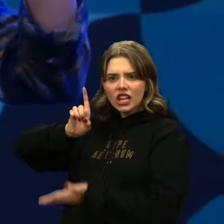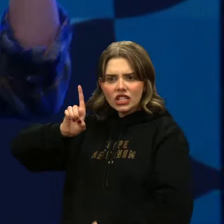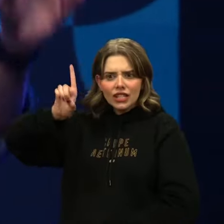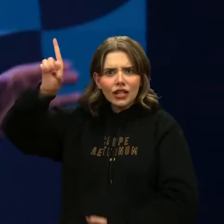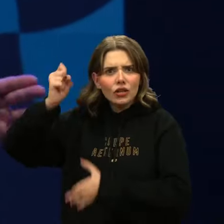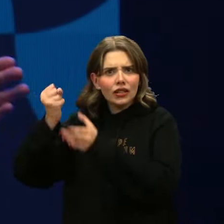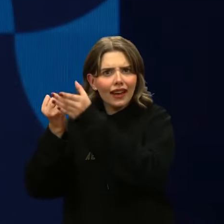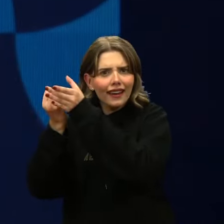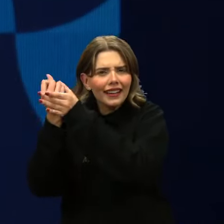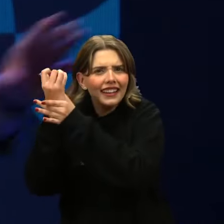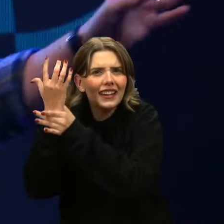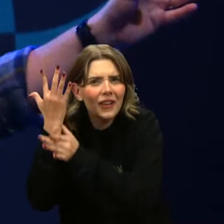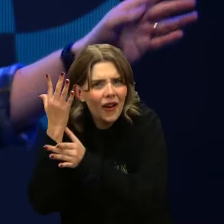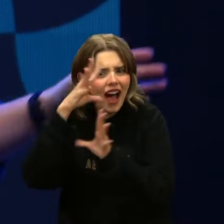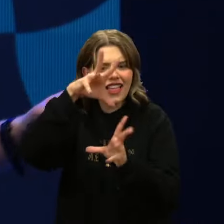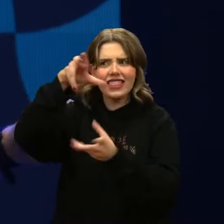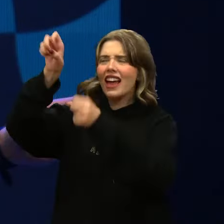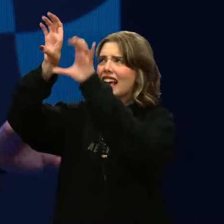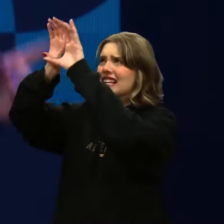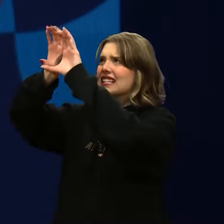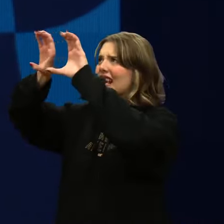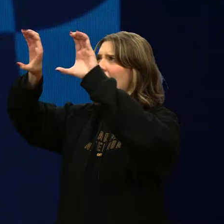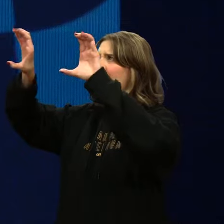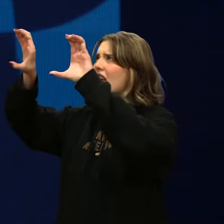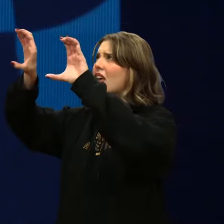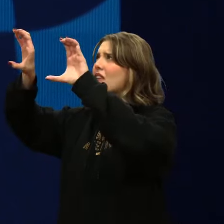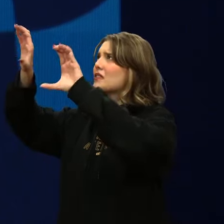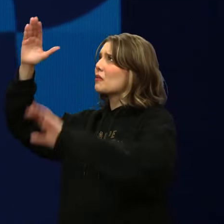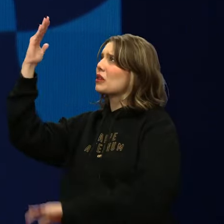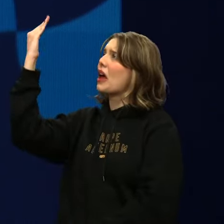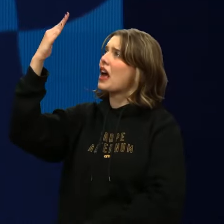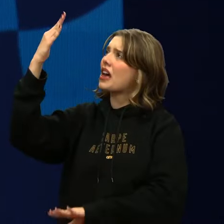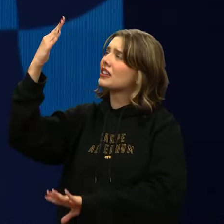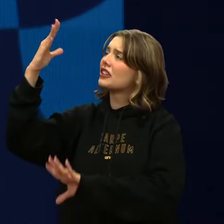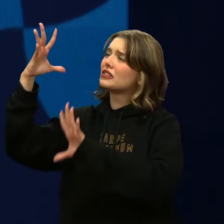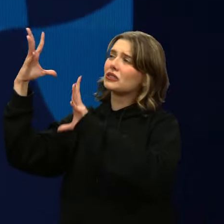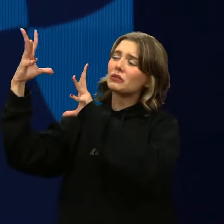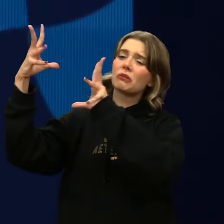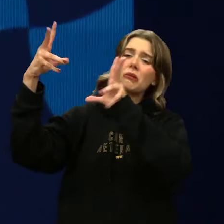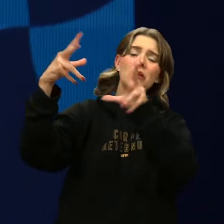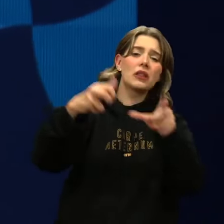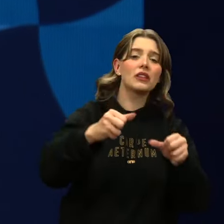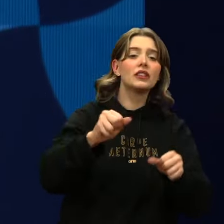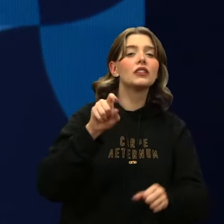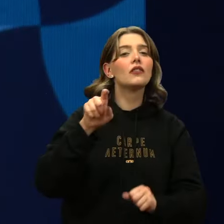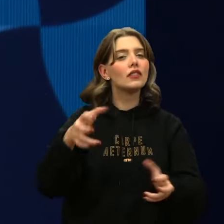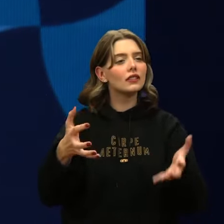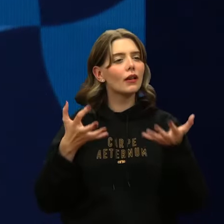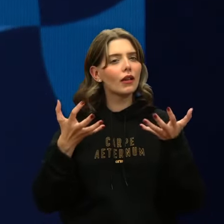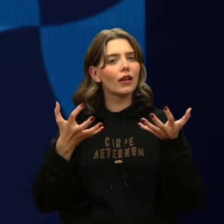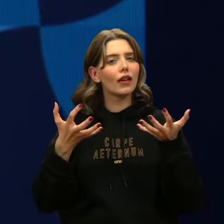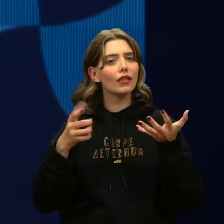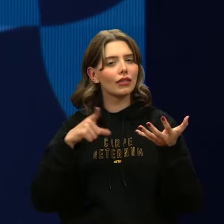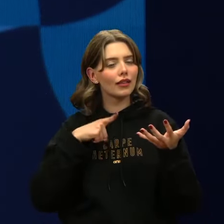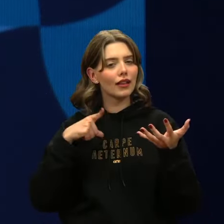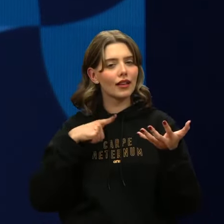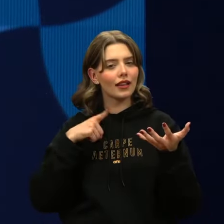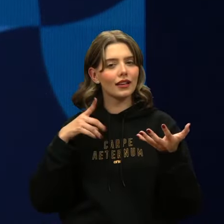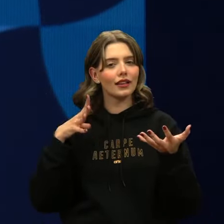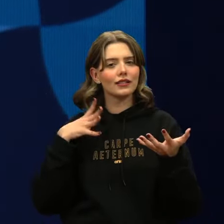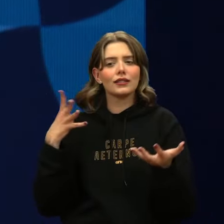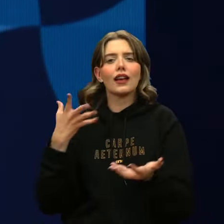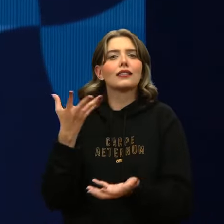dá a ordem e todas as coisas são criadas, contar com Ele é diferente. Se você quer essa garantia, você precisa